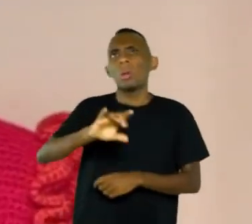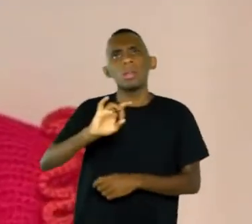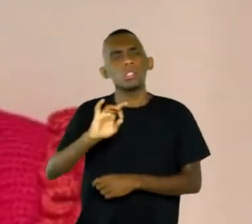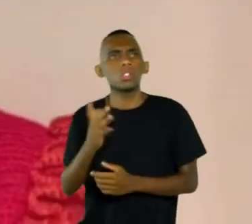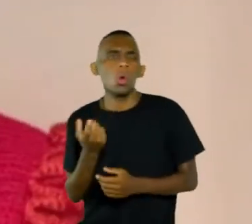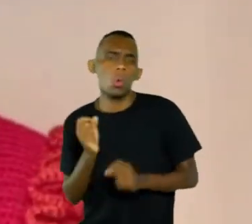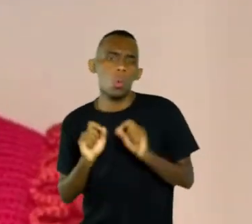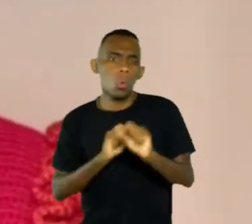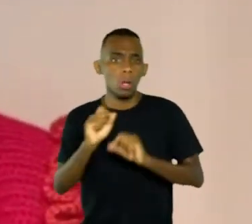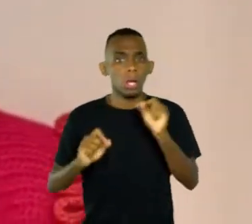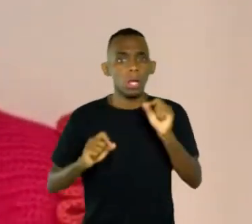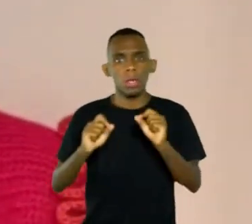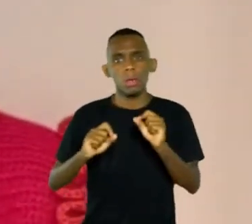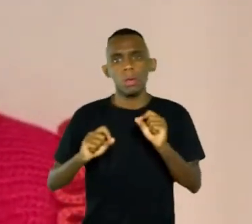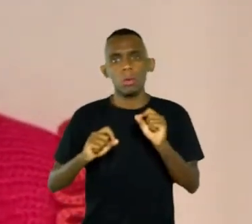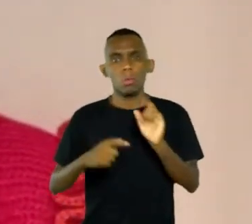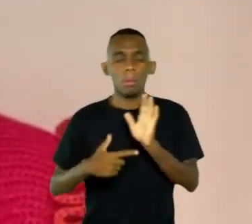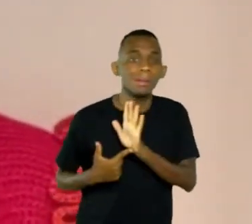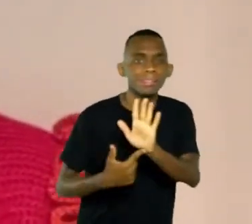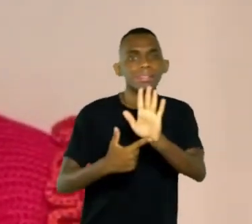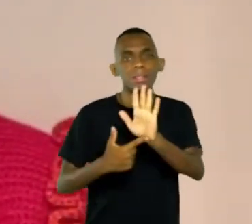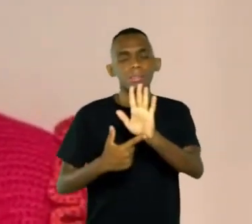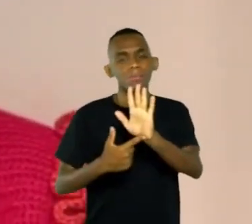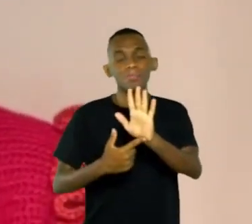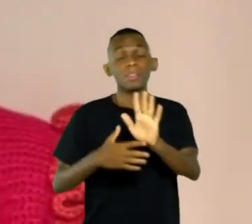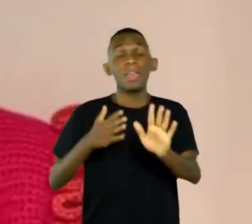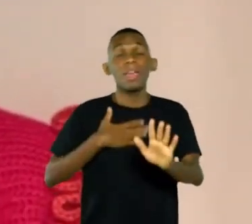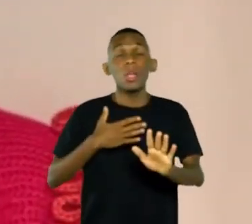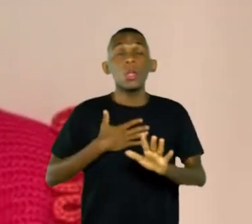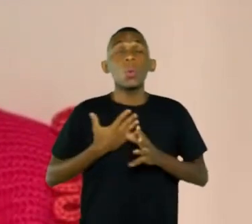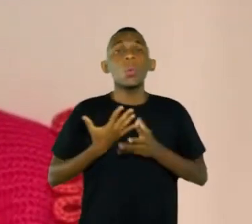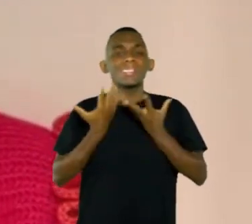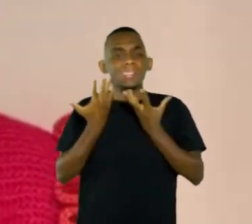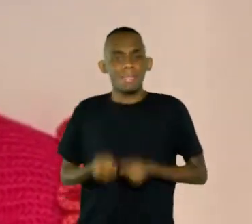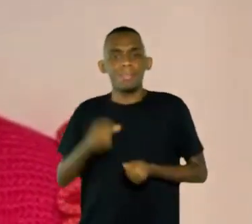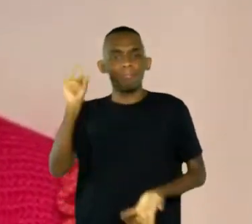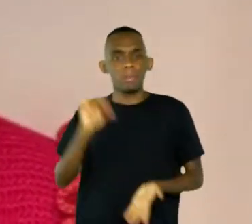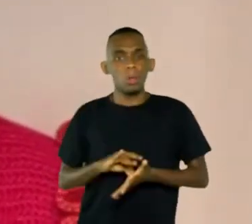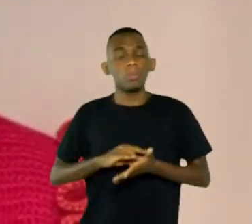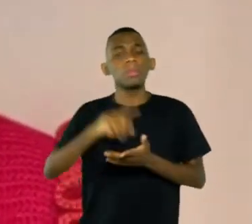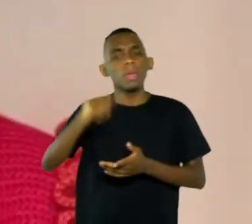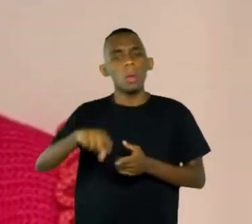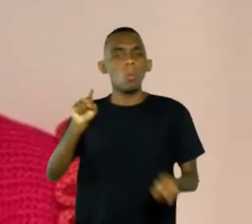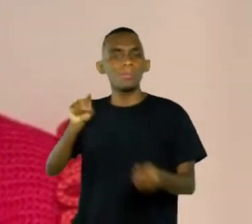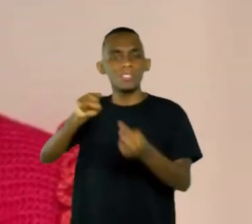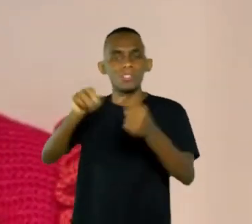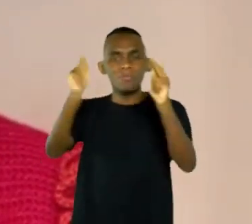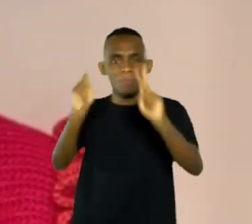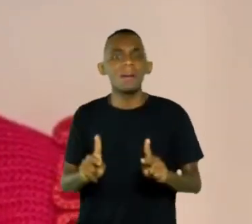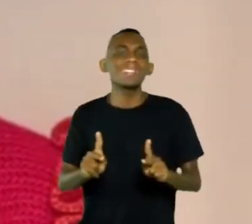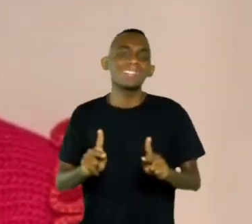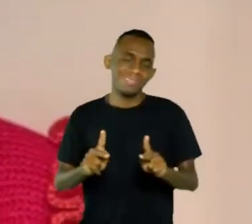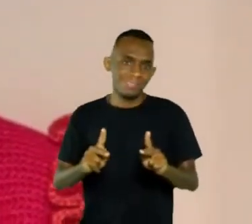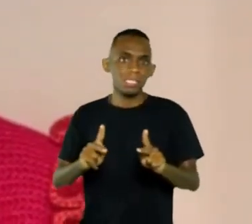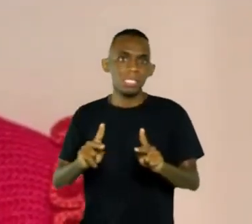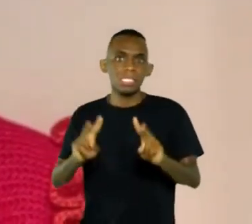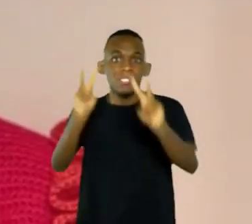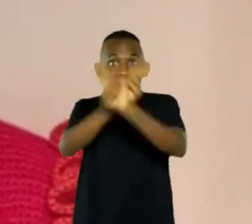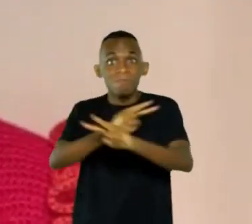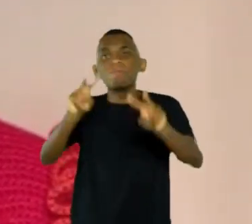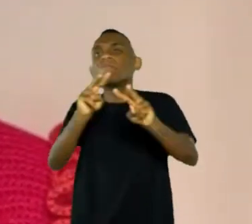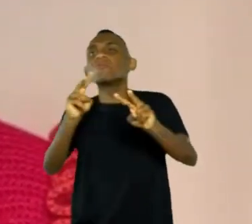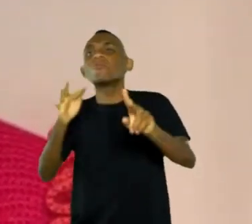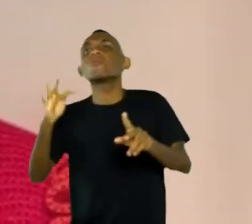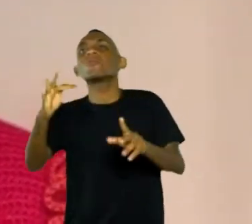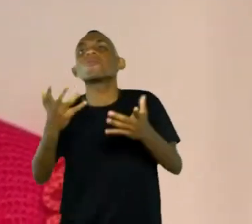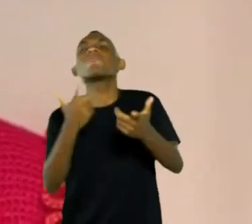outra mensagem, é para emitir para mim mesma. Então, assim, ela é um objetivo, a paz é um horizonte na minha vida. E isso